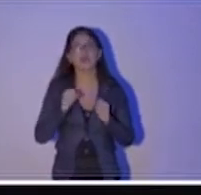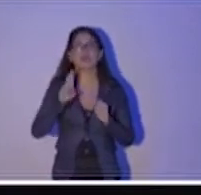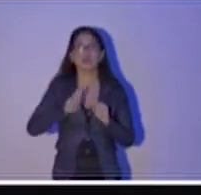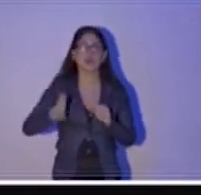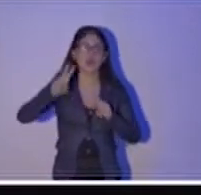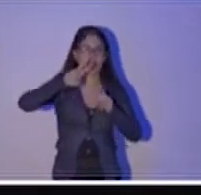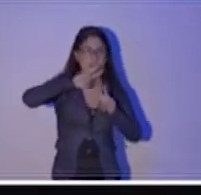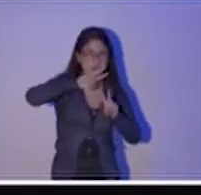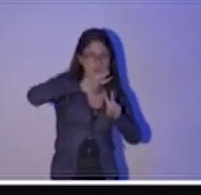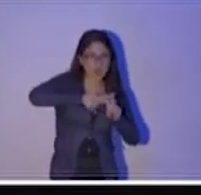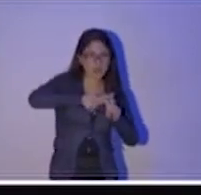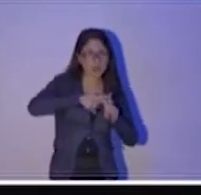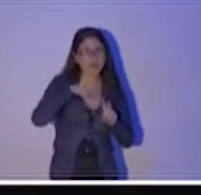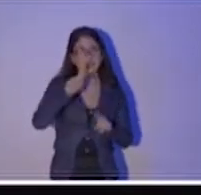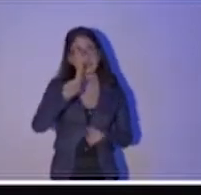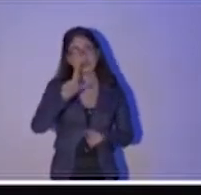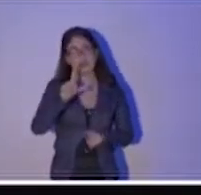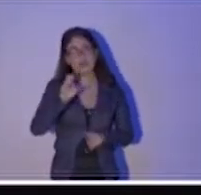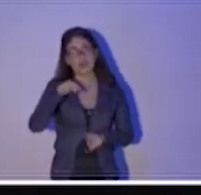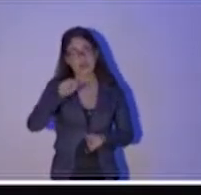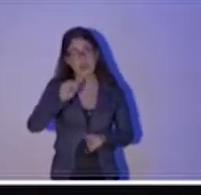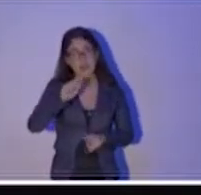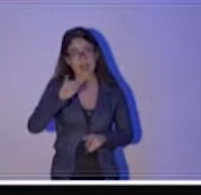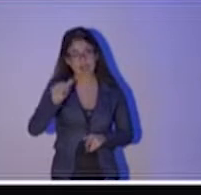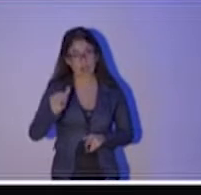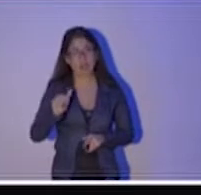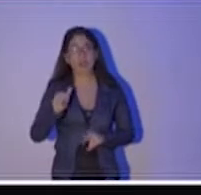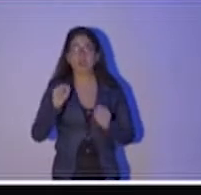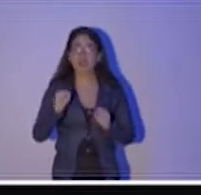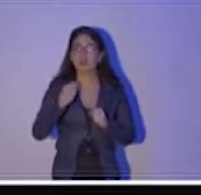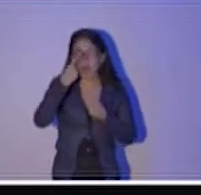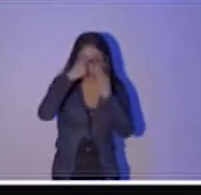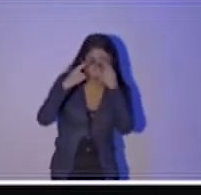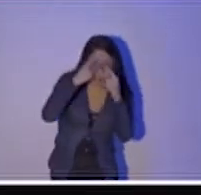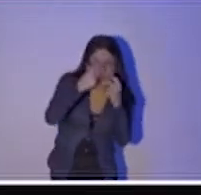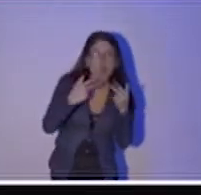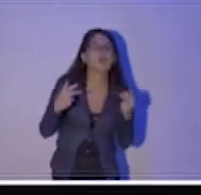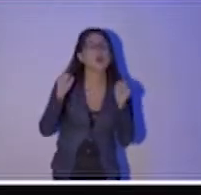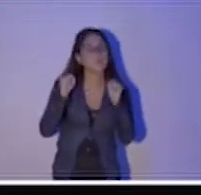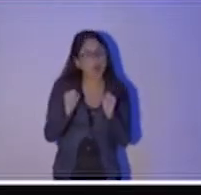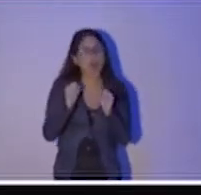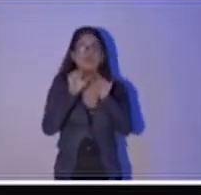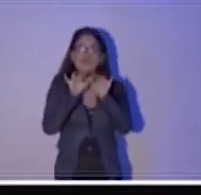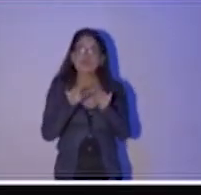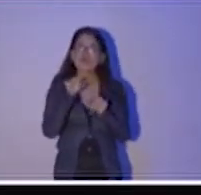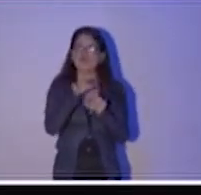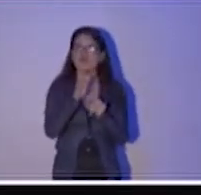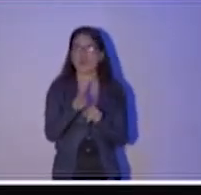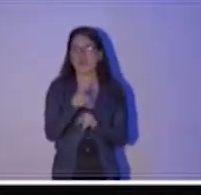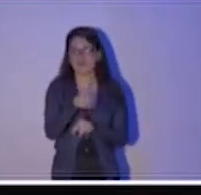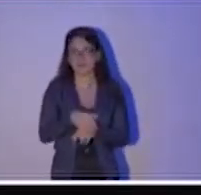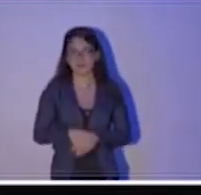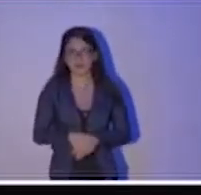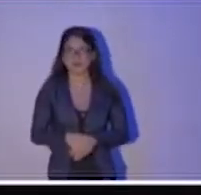e compartilhar suas perguntas e votar naquelas que mais você tem vontade que sejam feitas. Boa conversa. Obrigada, Bira. Kátia,